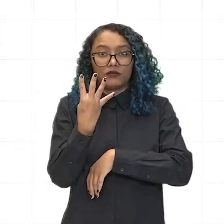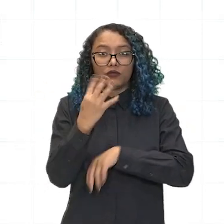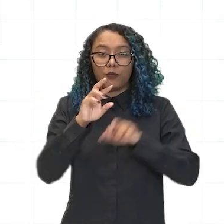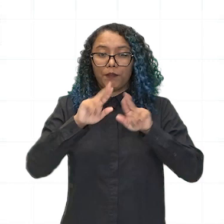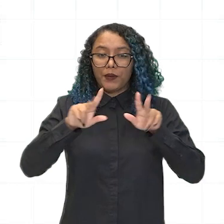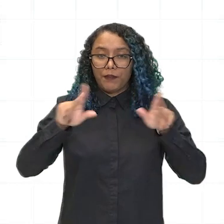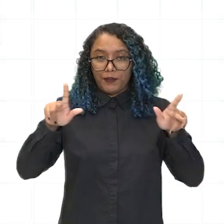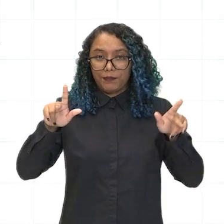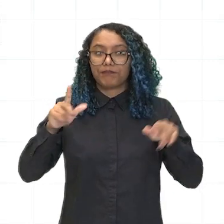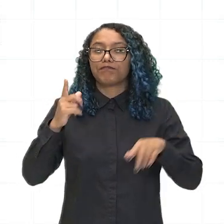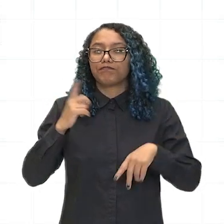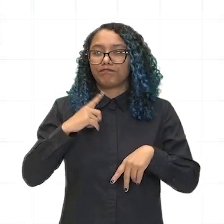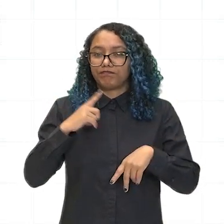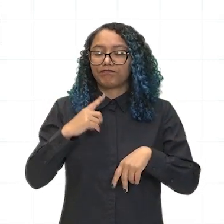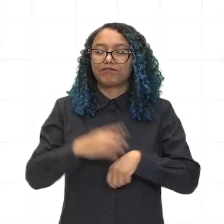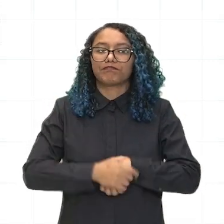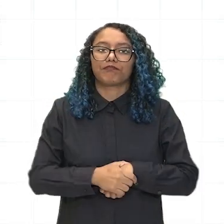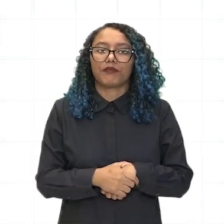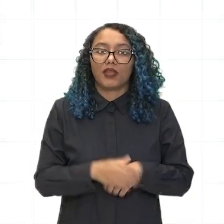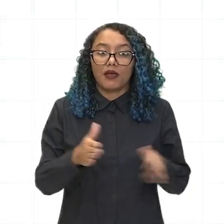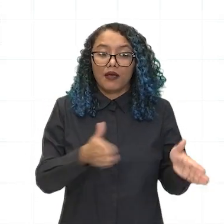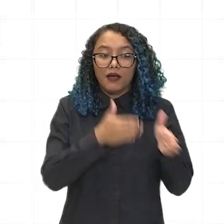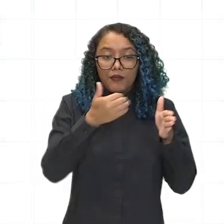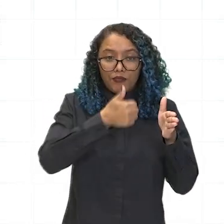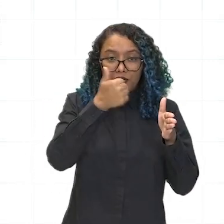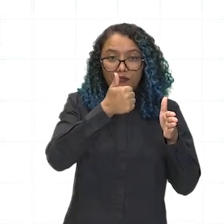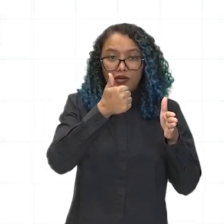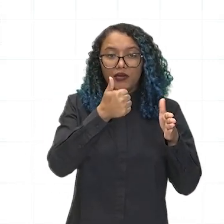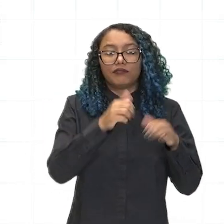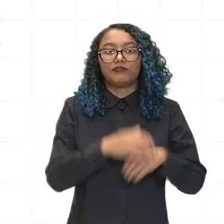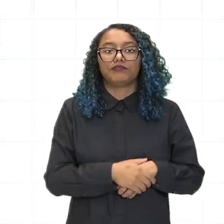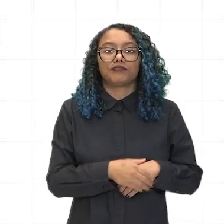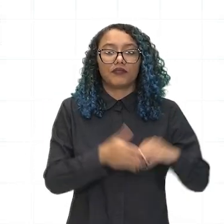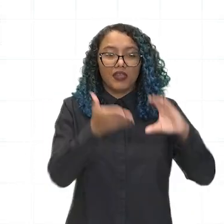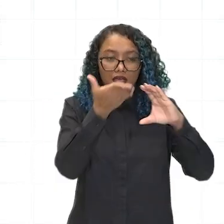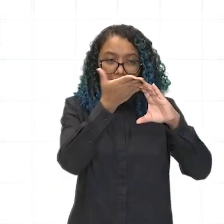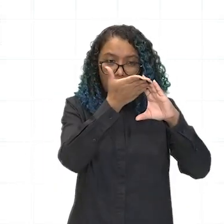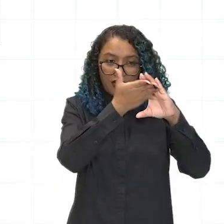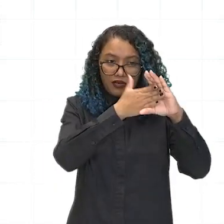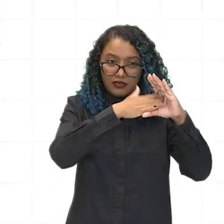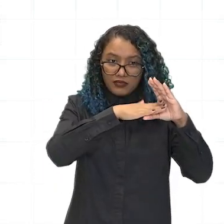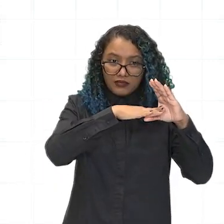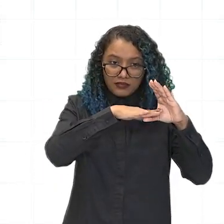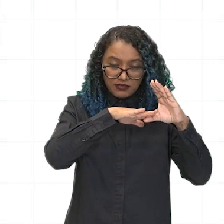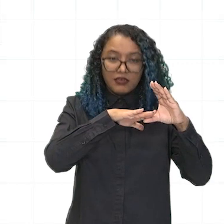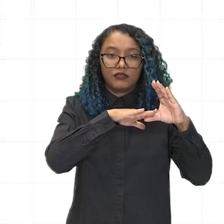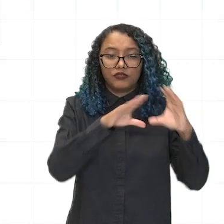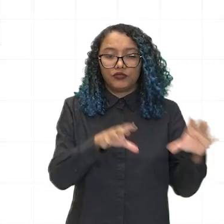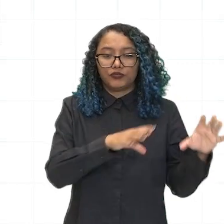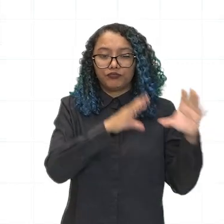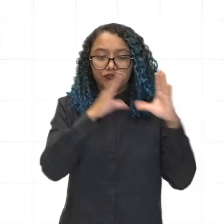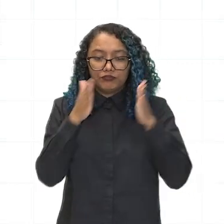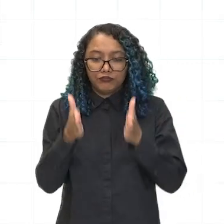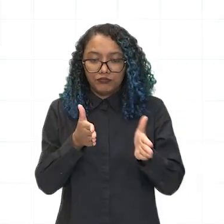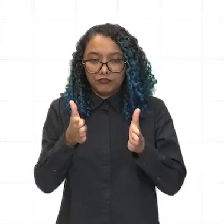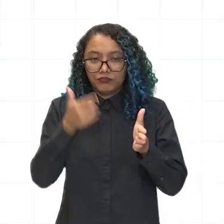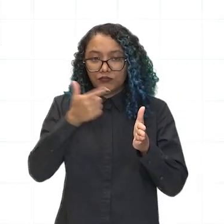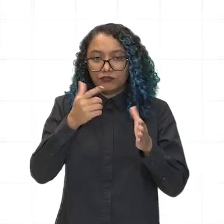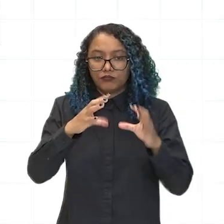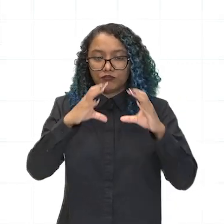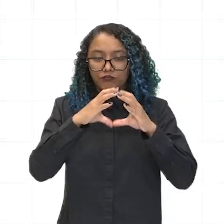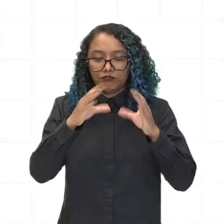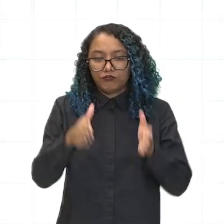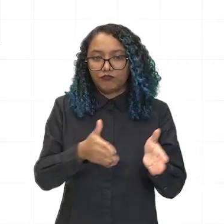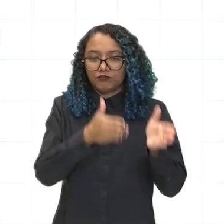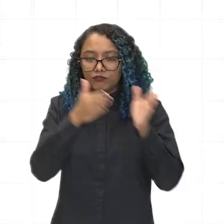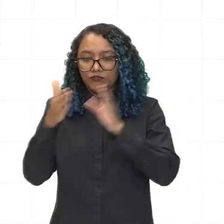4 fases diferentes. São elas a lua crescente, a lua cheia,